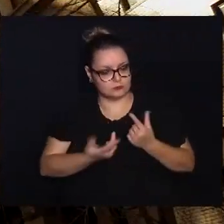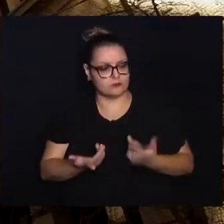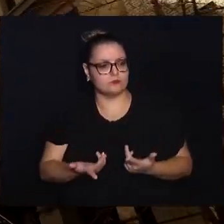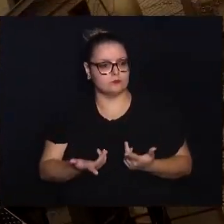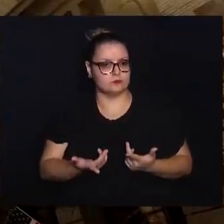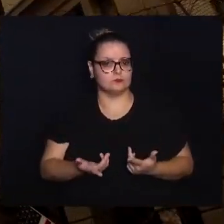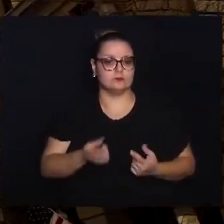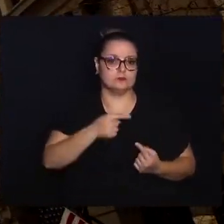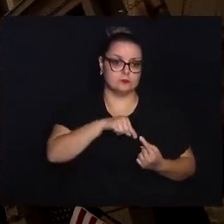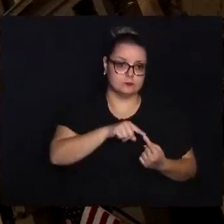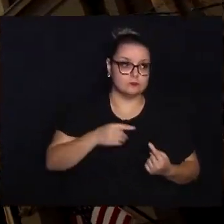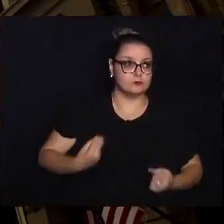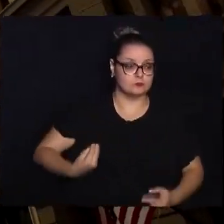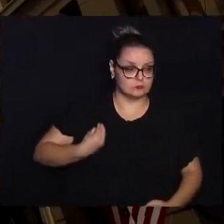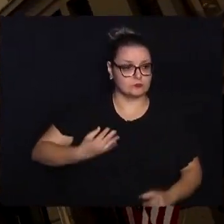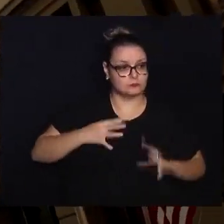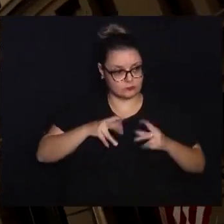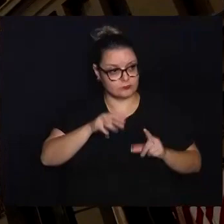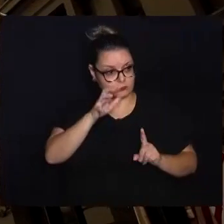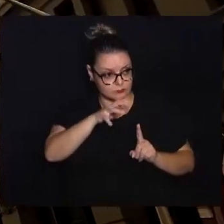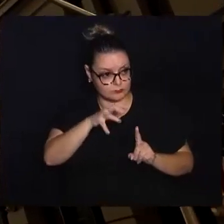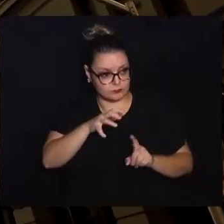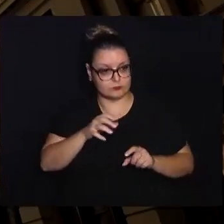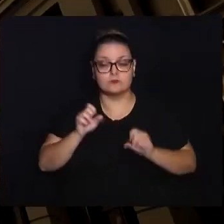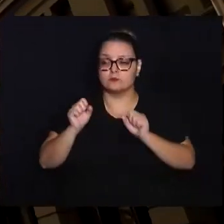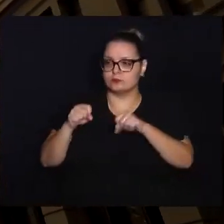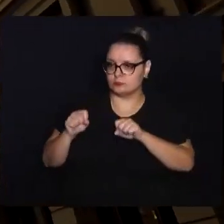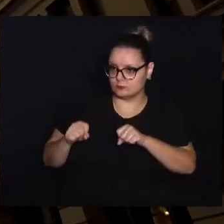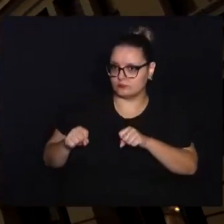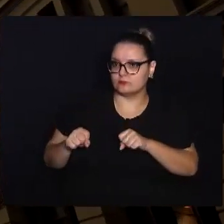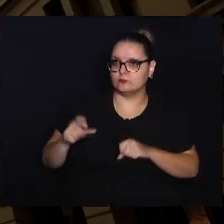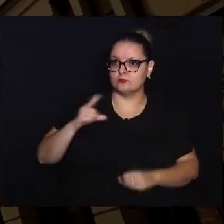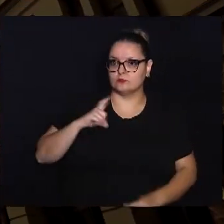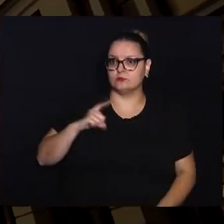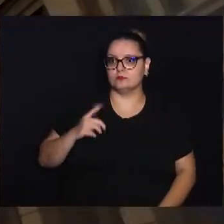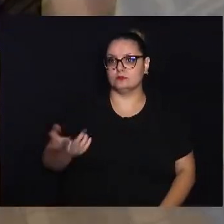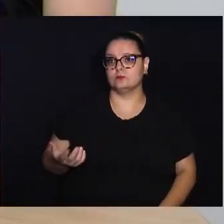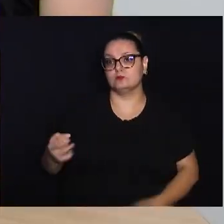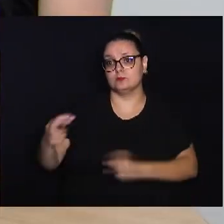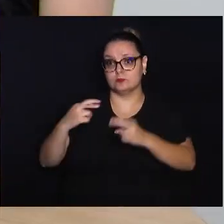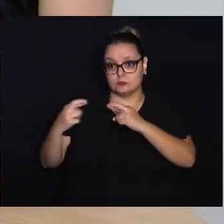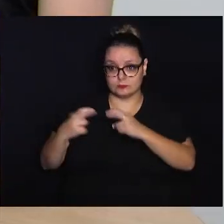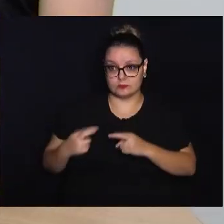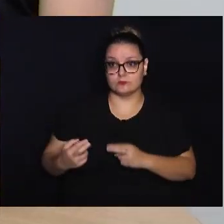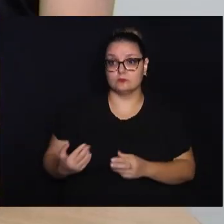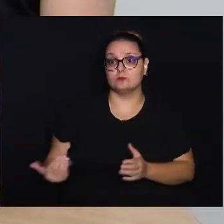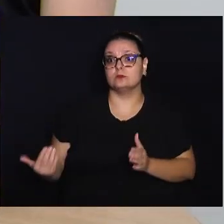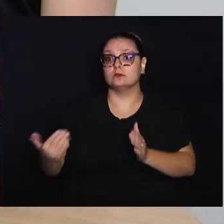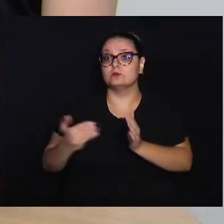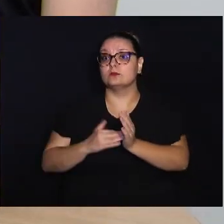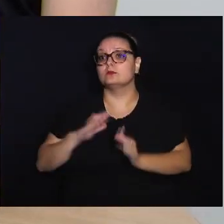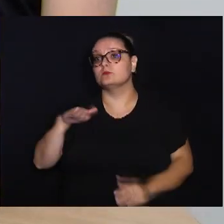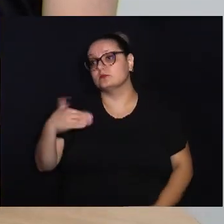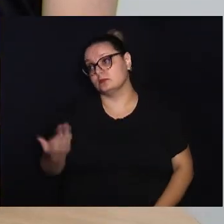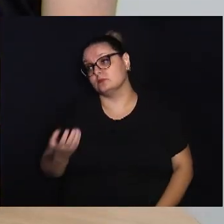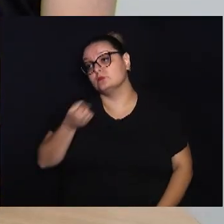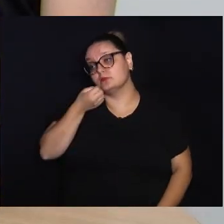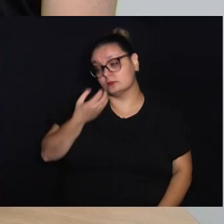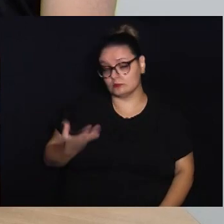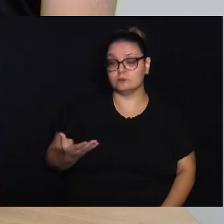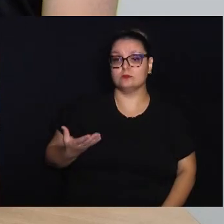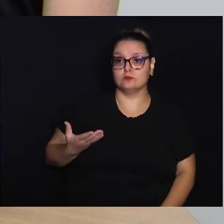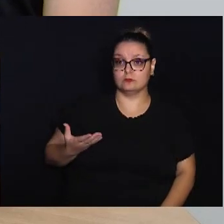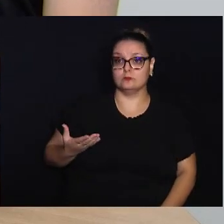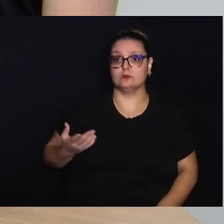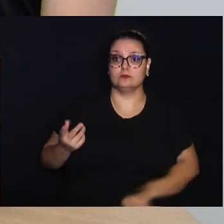situação financeira, dos objetivos de vida, tudo isso influencia, né? Isso, você vai ter que analisar também até onde vale a